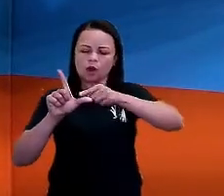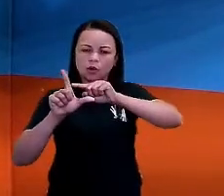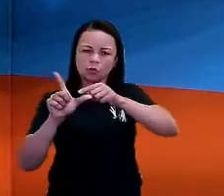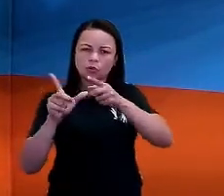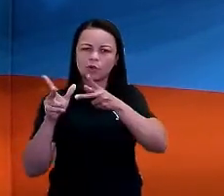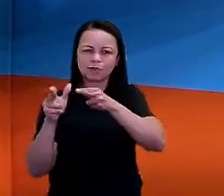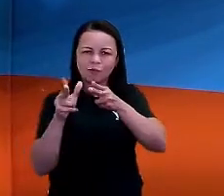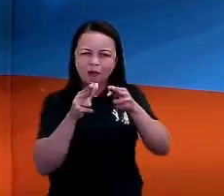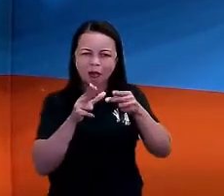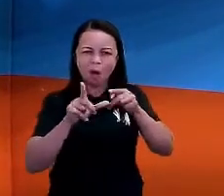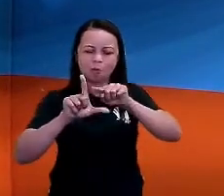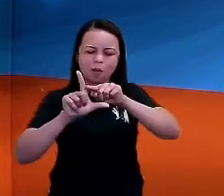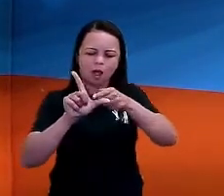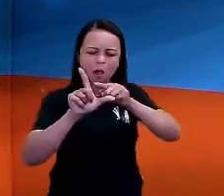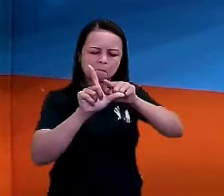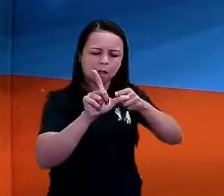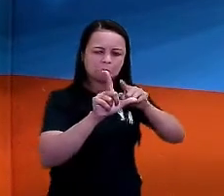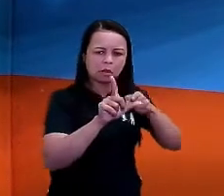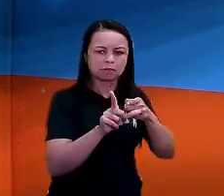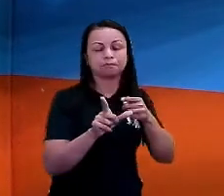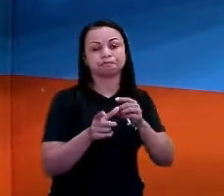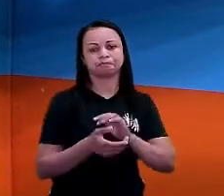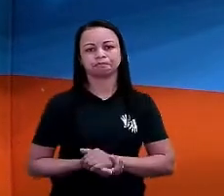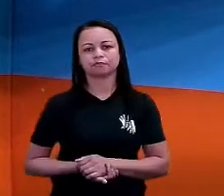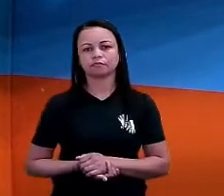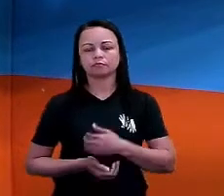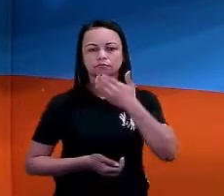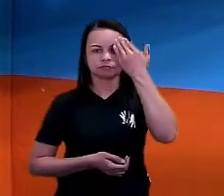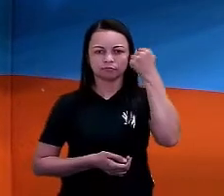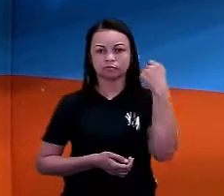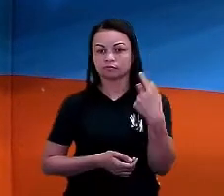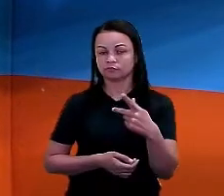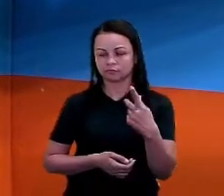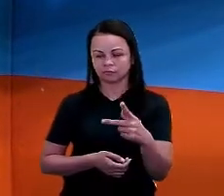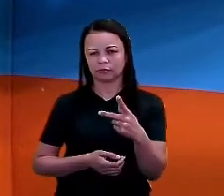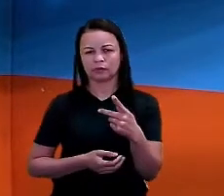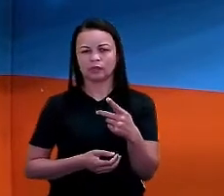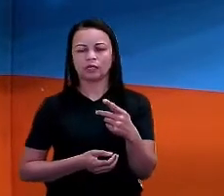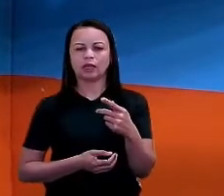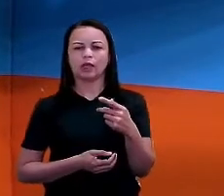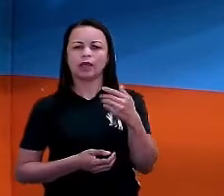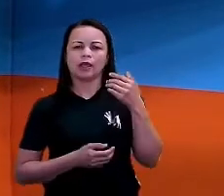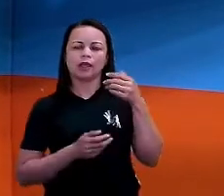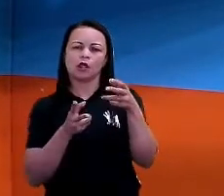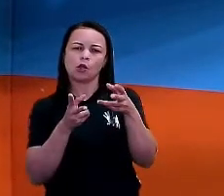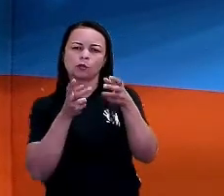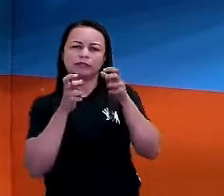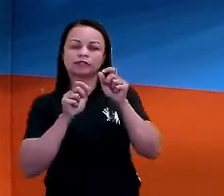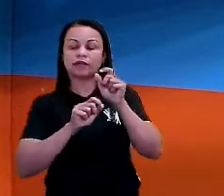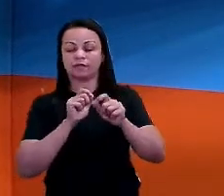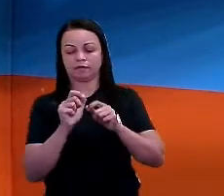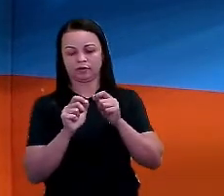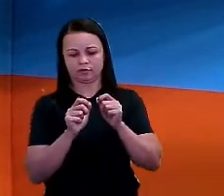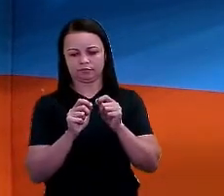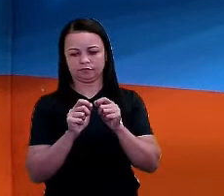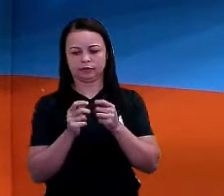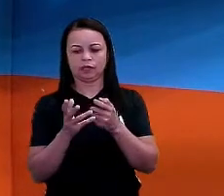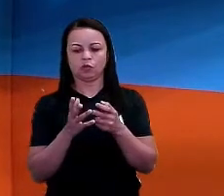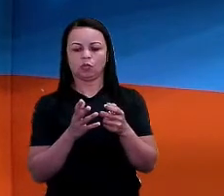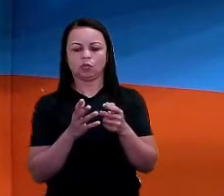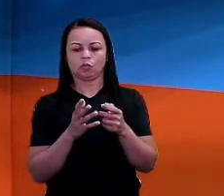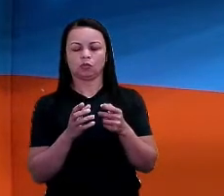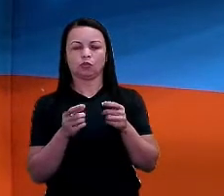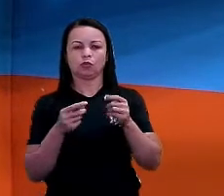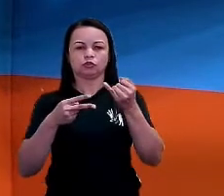medida, beleza? Então, sabendo disso, a gente identifica que os polígonos convexos